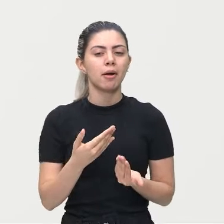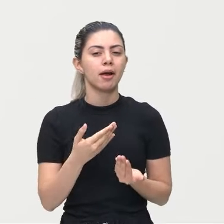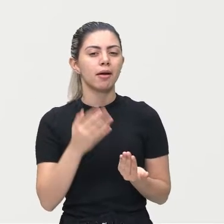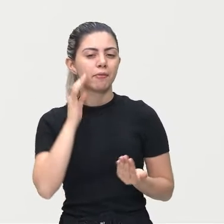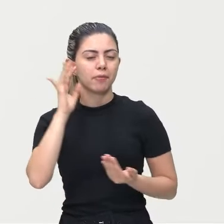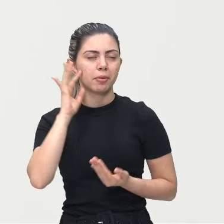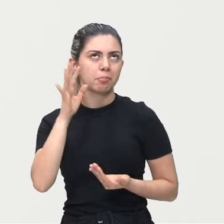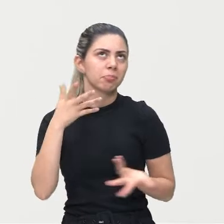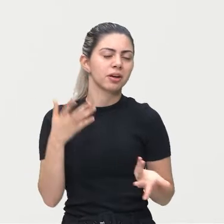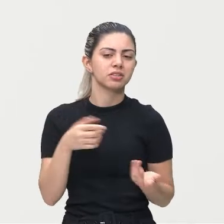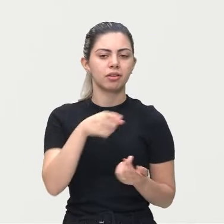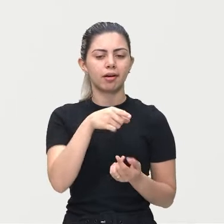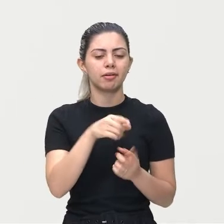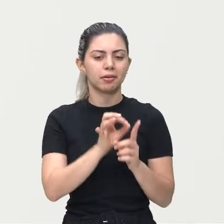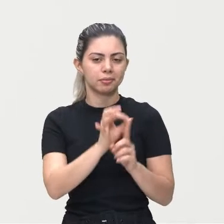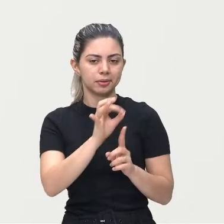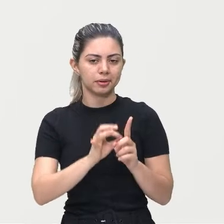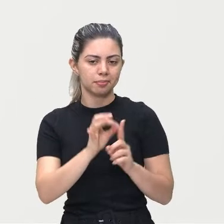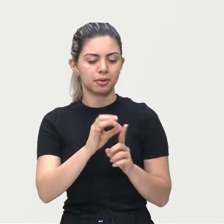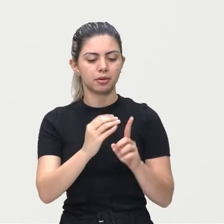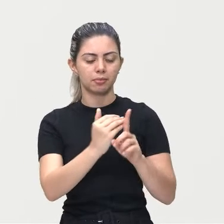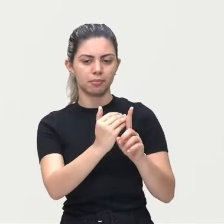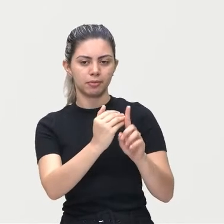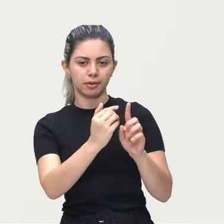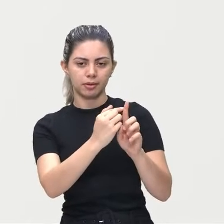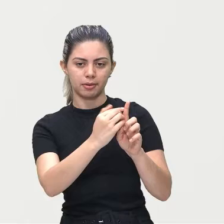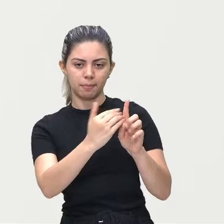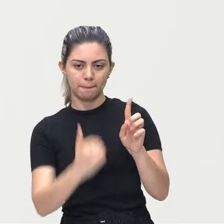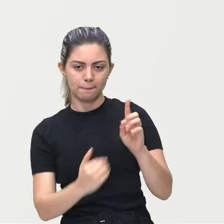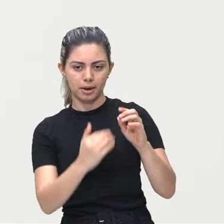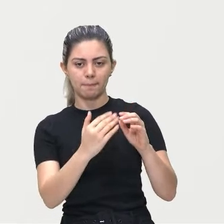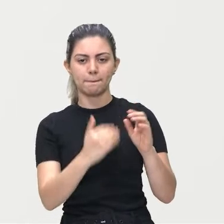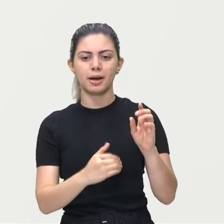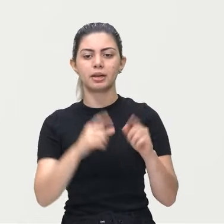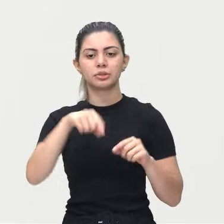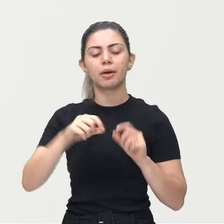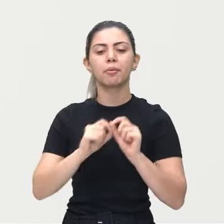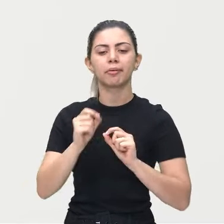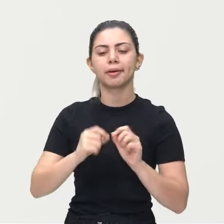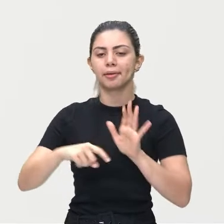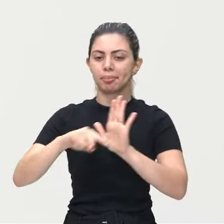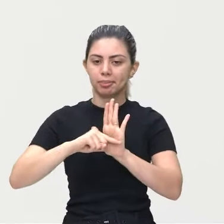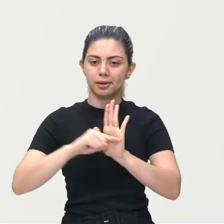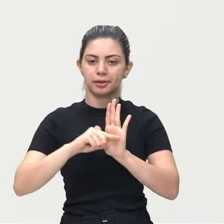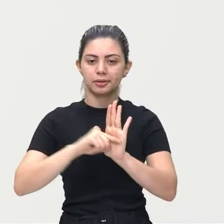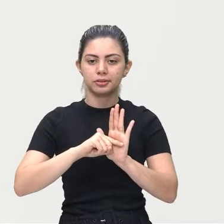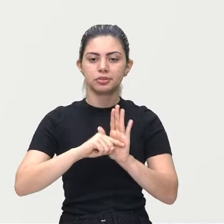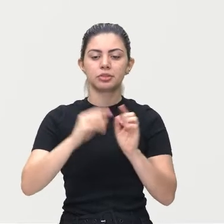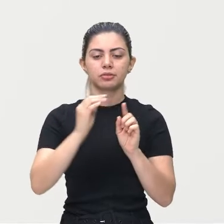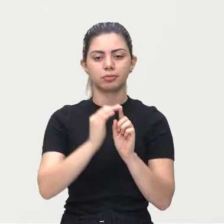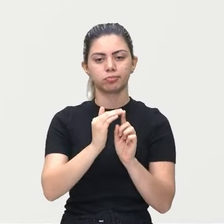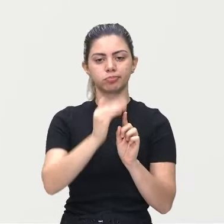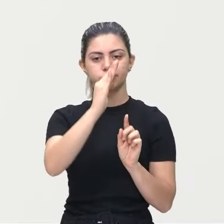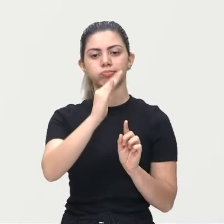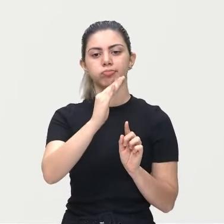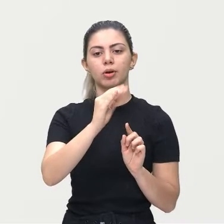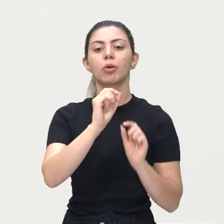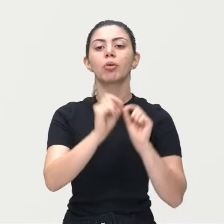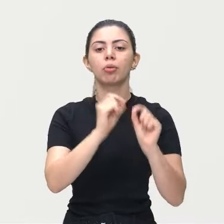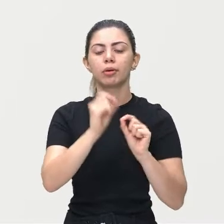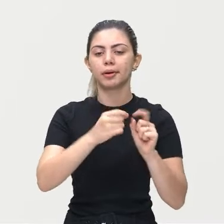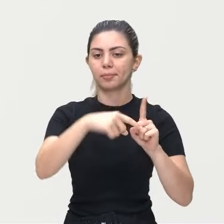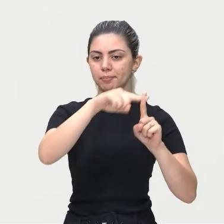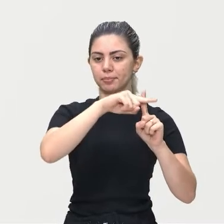ó, para cá nós temos o que nós vamos chamar de negativo e aqui para cima nós